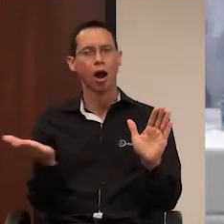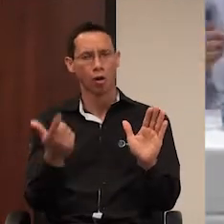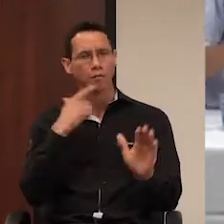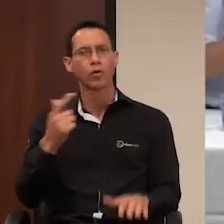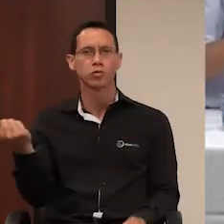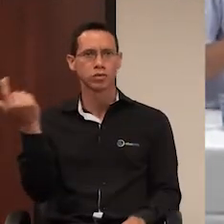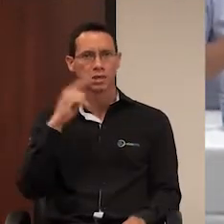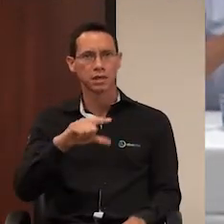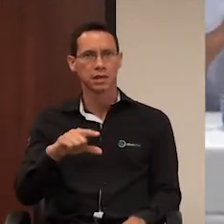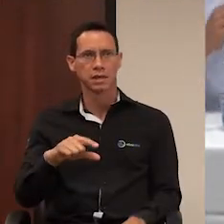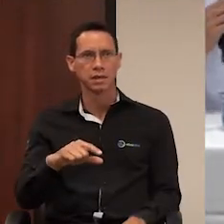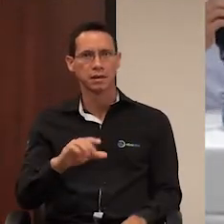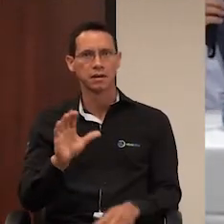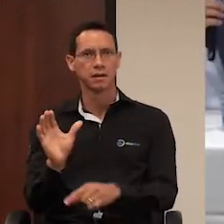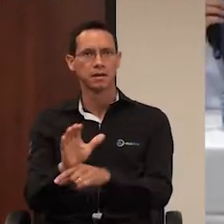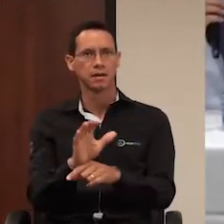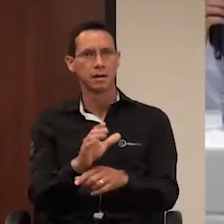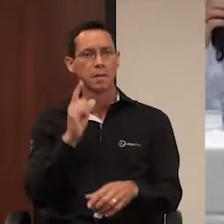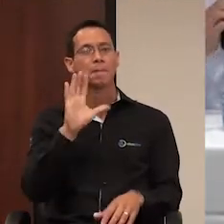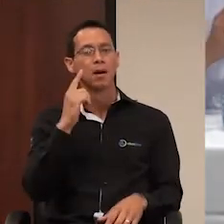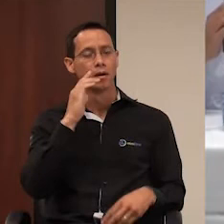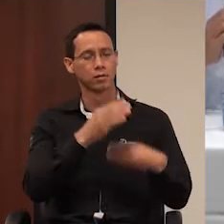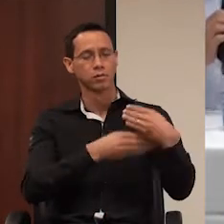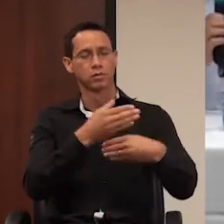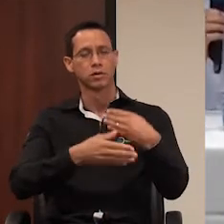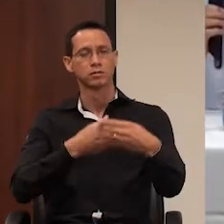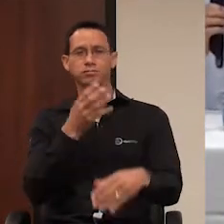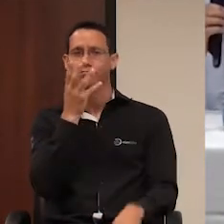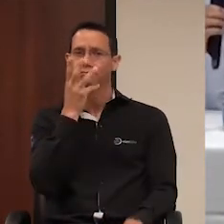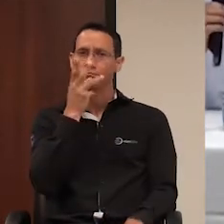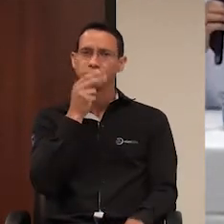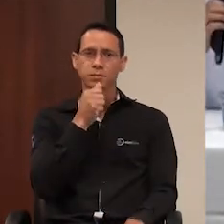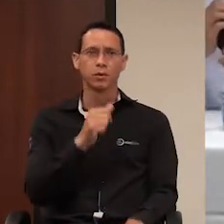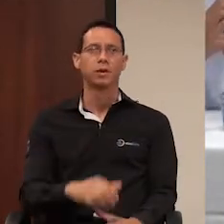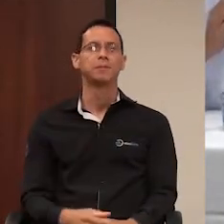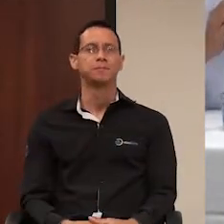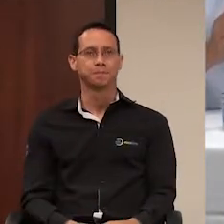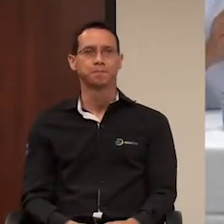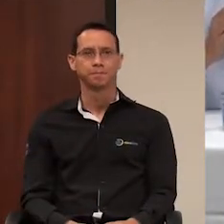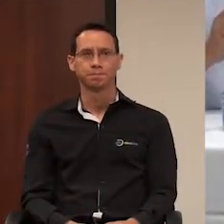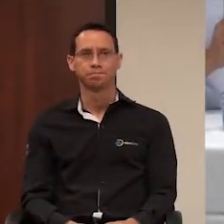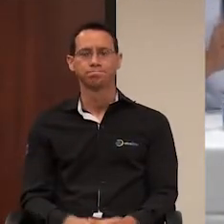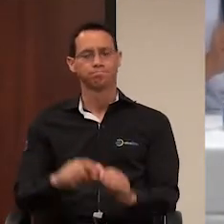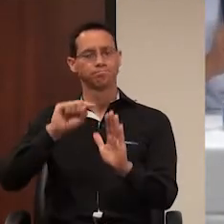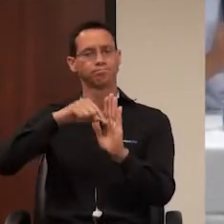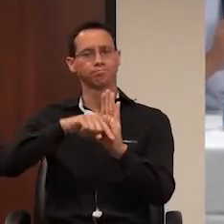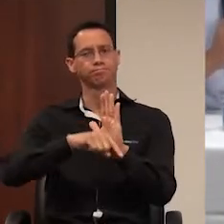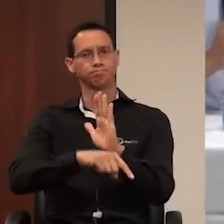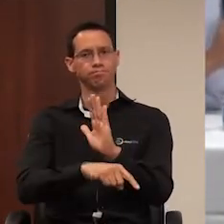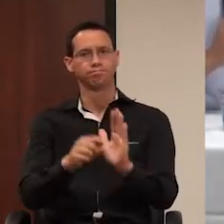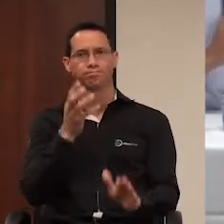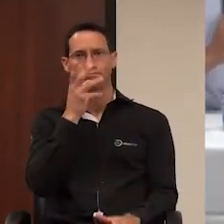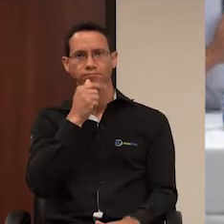conseguir, né? Só que esse processo, como ele deveria ser, ele demora bastante. É um processo muito mais complexo e deve ser